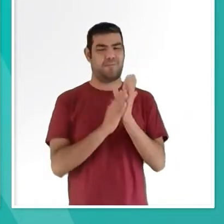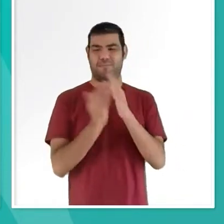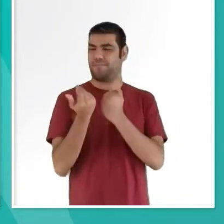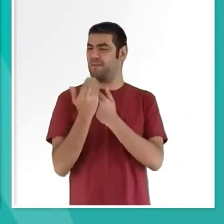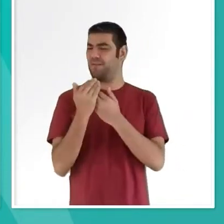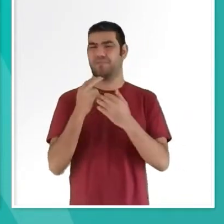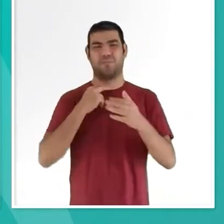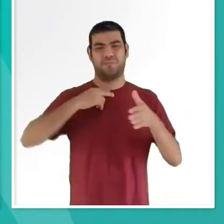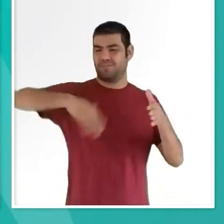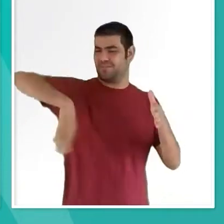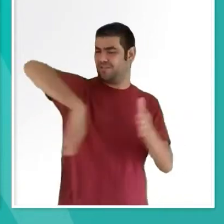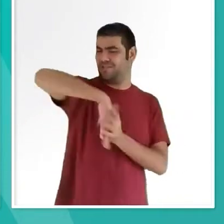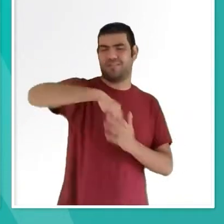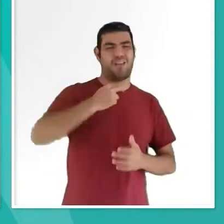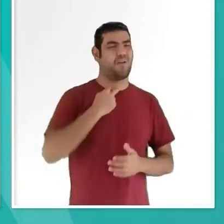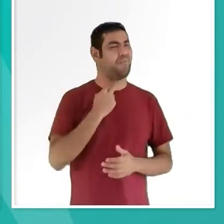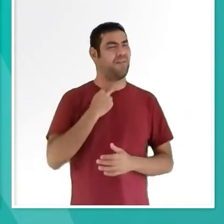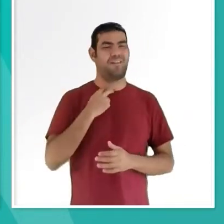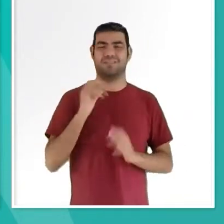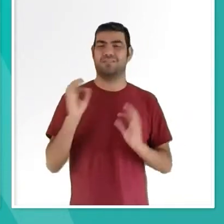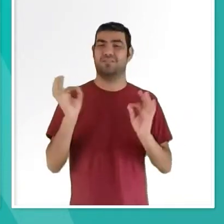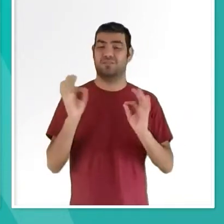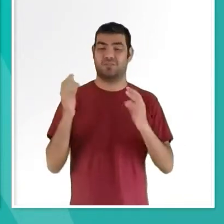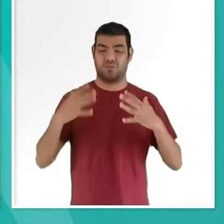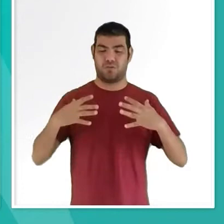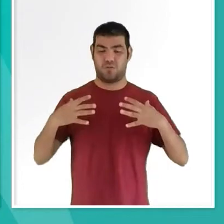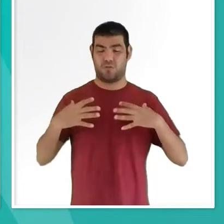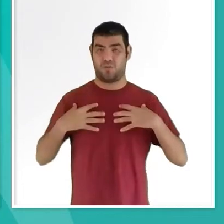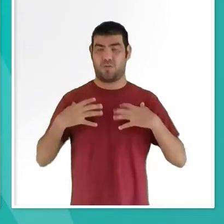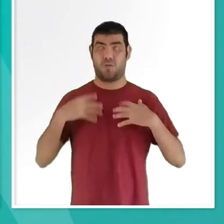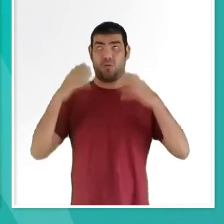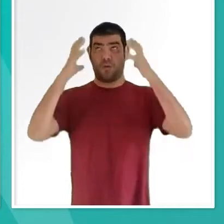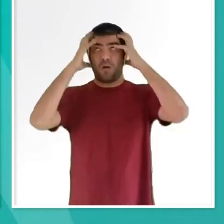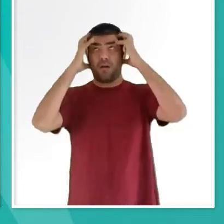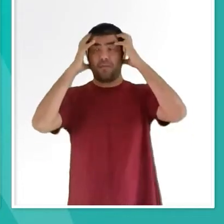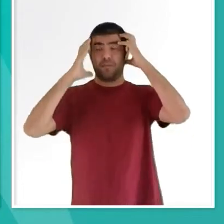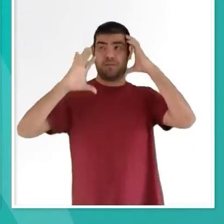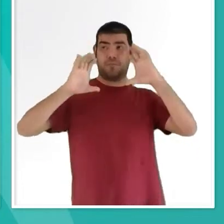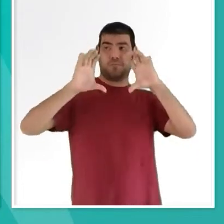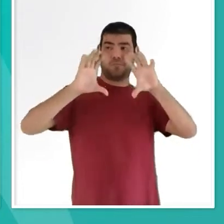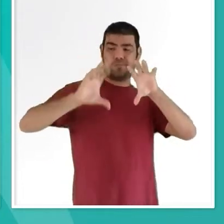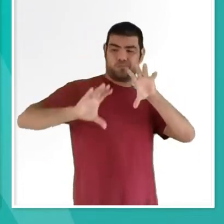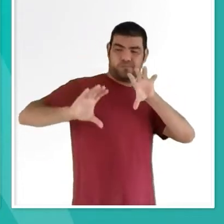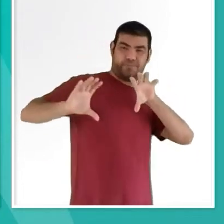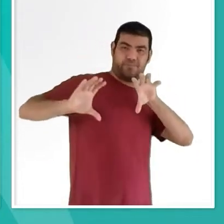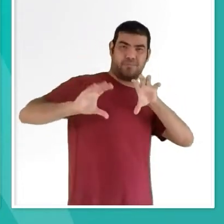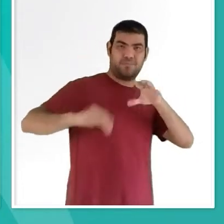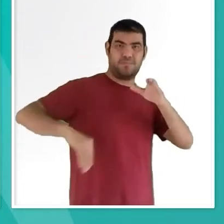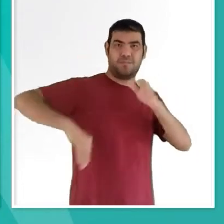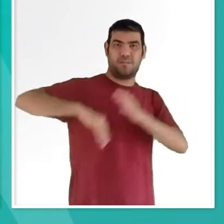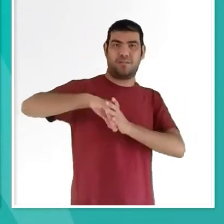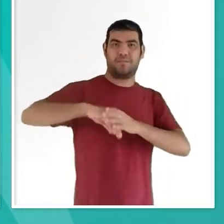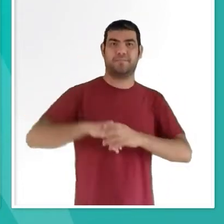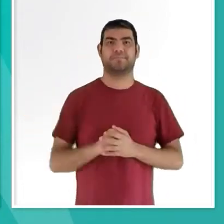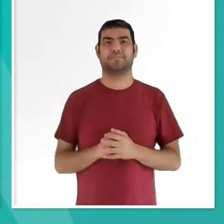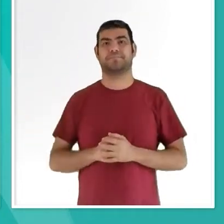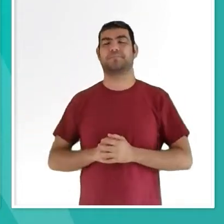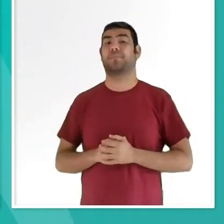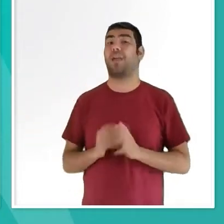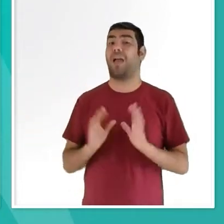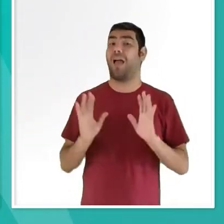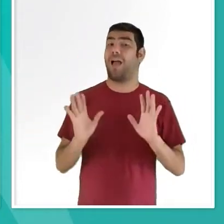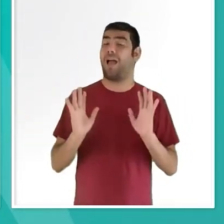bola, era principalmente o quadril que eles tinham que impulsionar a bola. Detalhe para